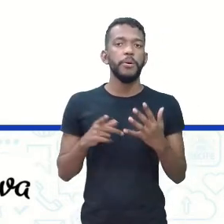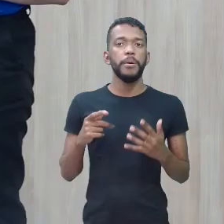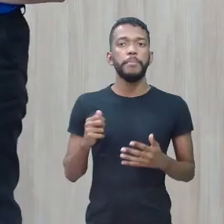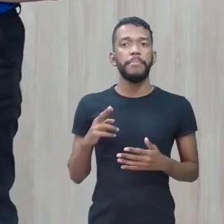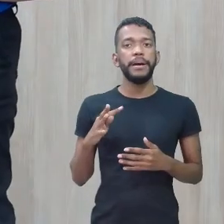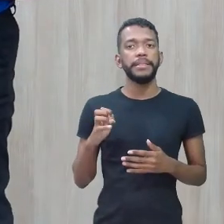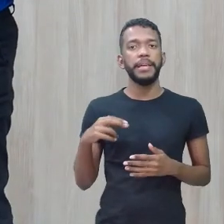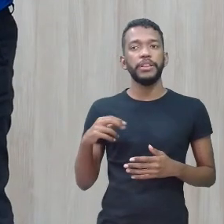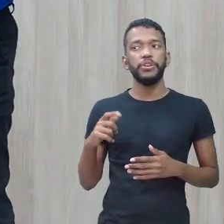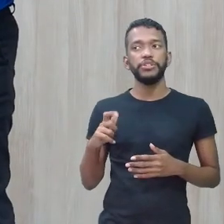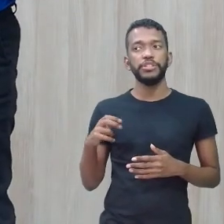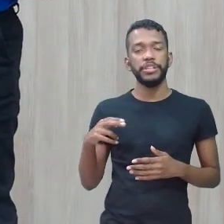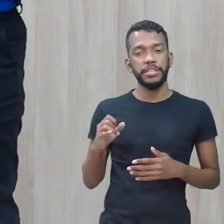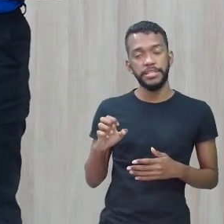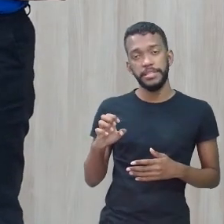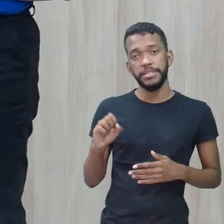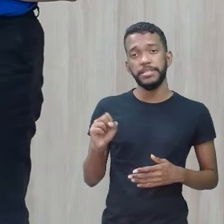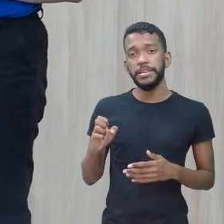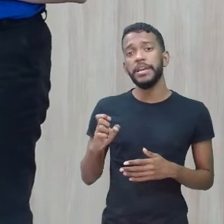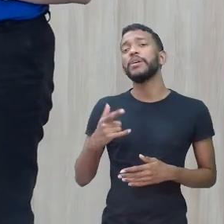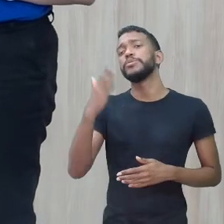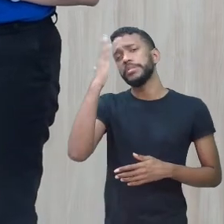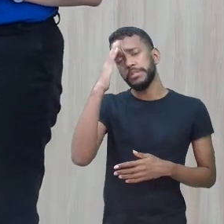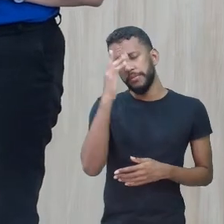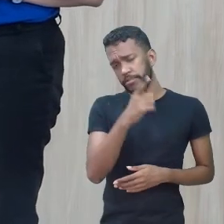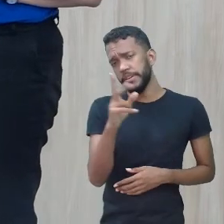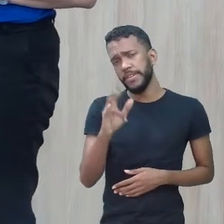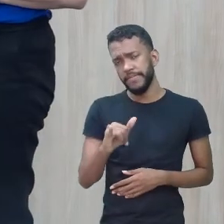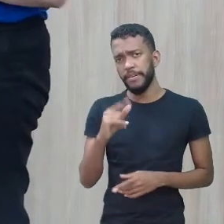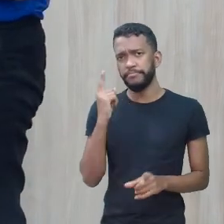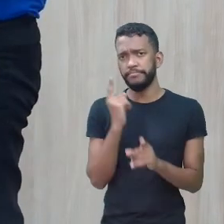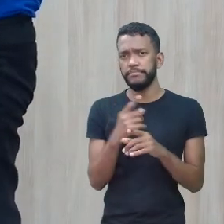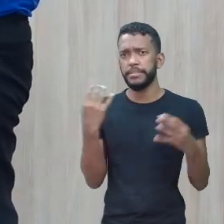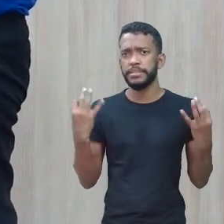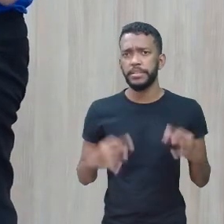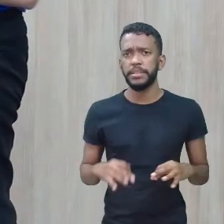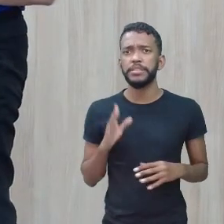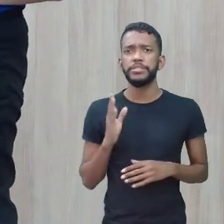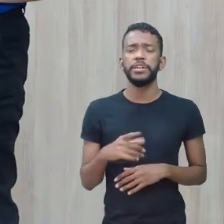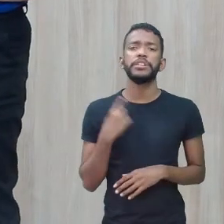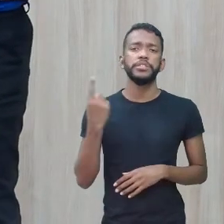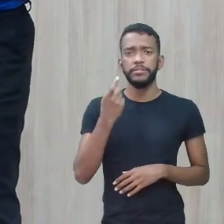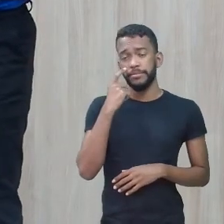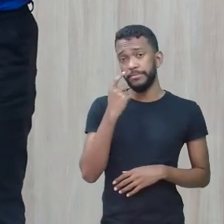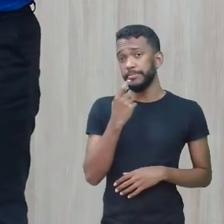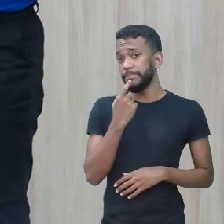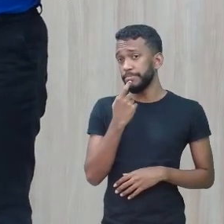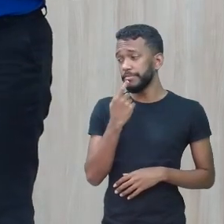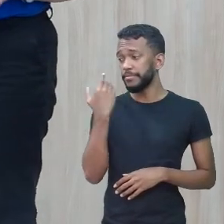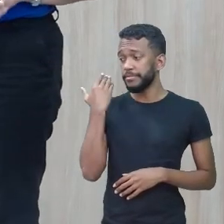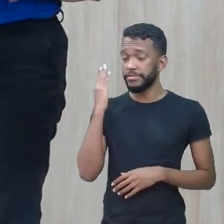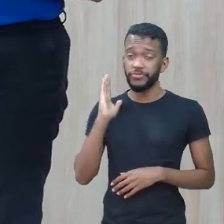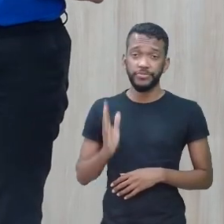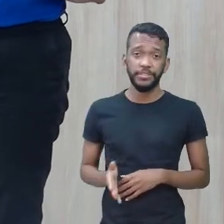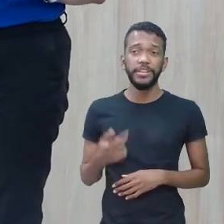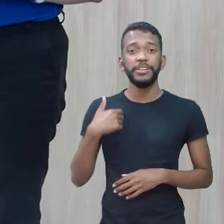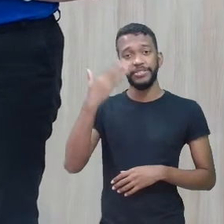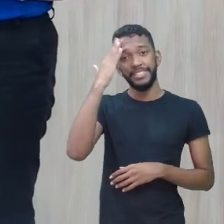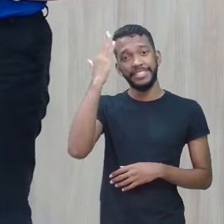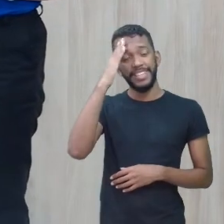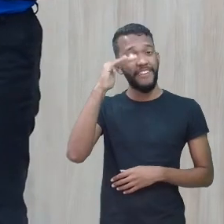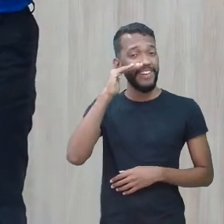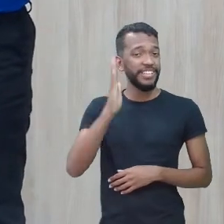Vamos lá? Eu sei que vocês vão acertar essa questão, nós vimos recentemente. Tenho certeza que Efraim